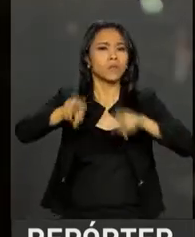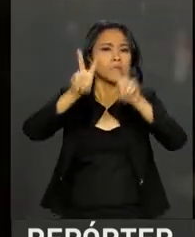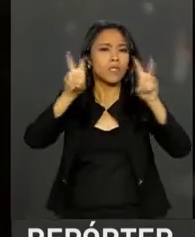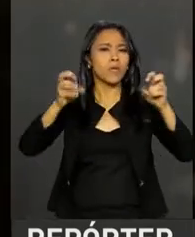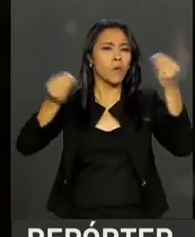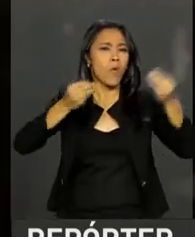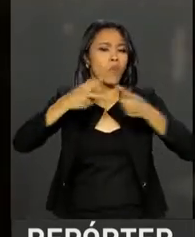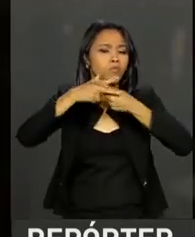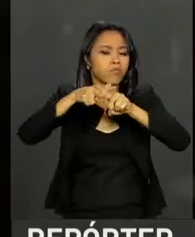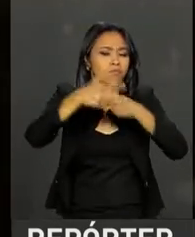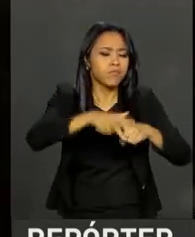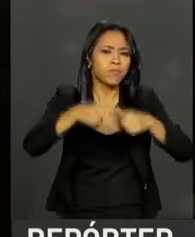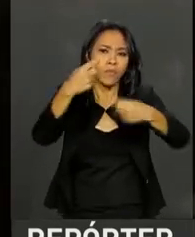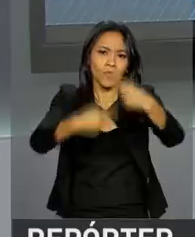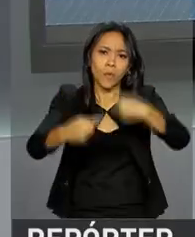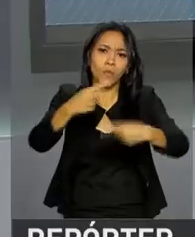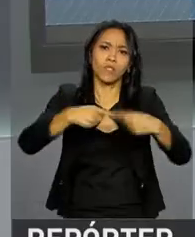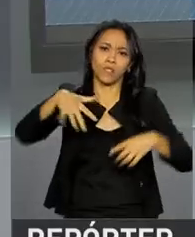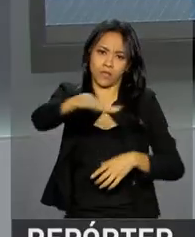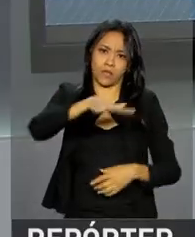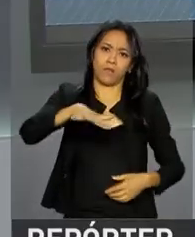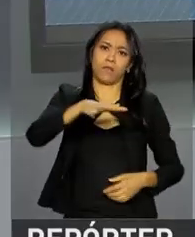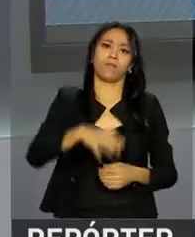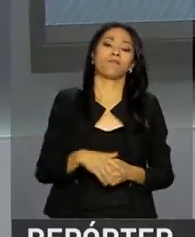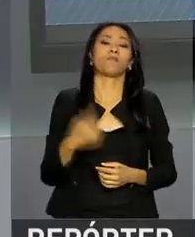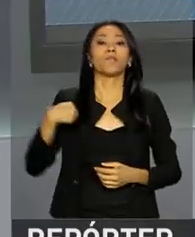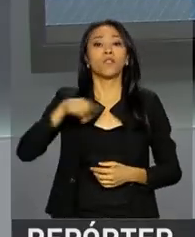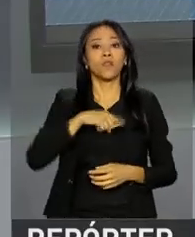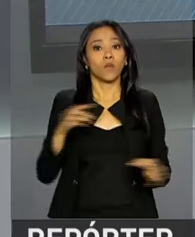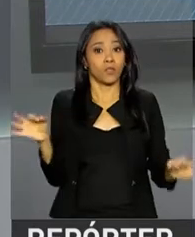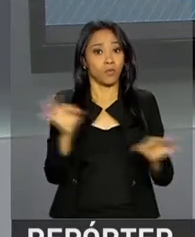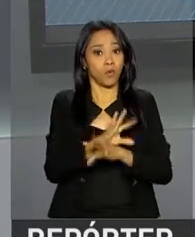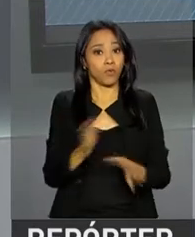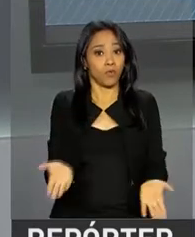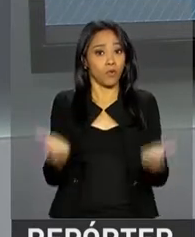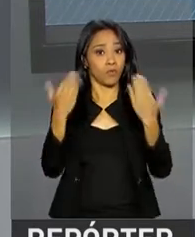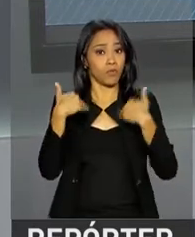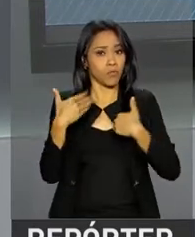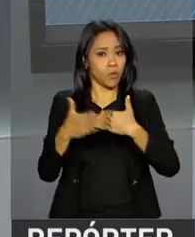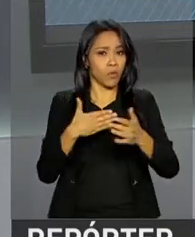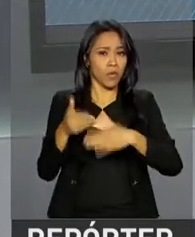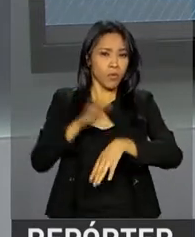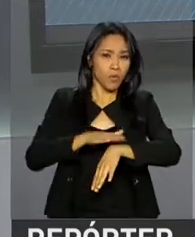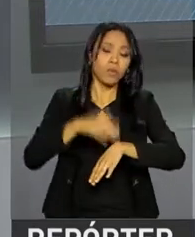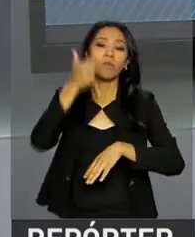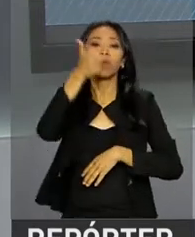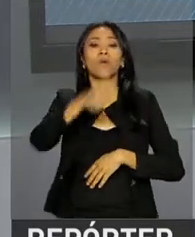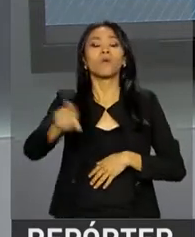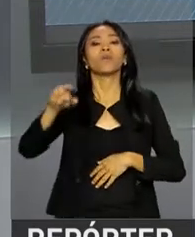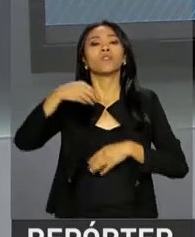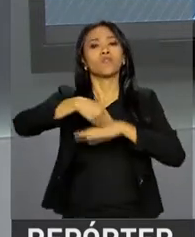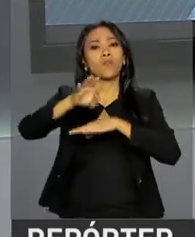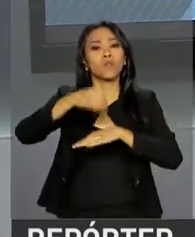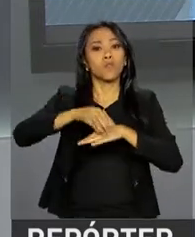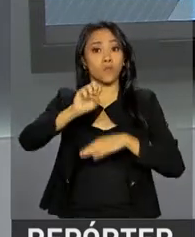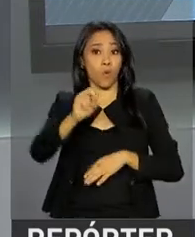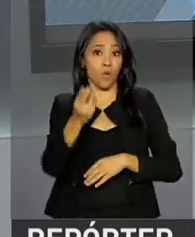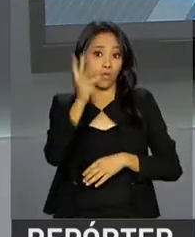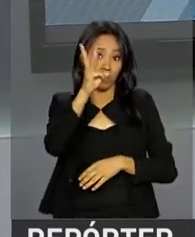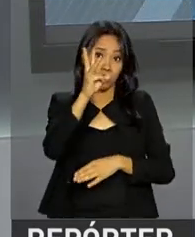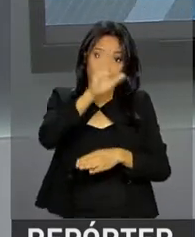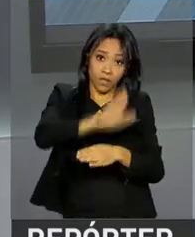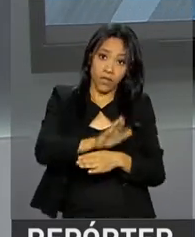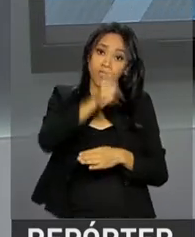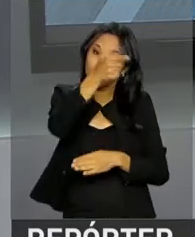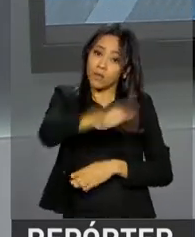aperfeiçoamento das políticas públicas do setor. Nós ficamos por aqui, voltamos a qualquer momento com outras informações ou às